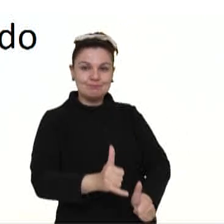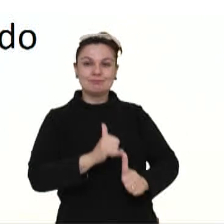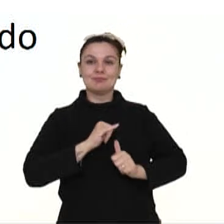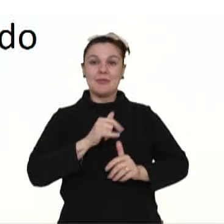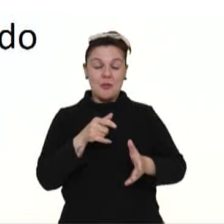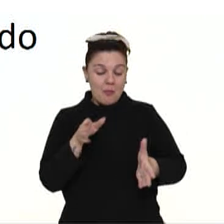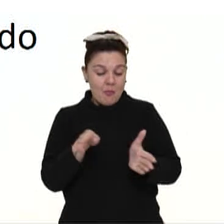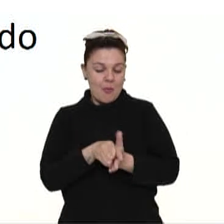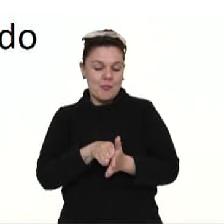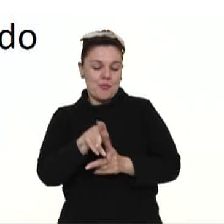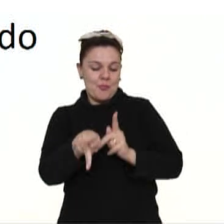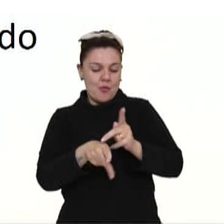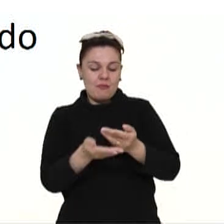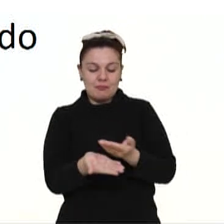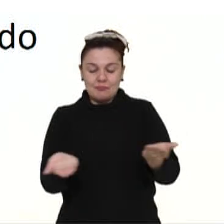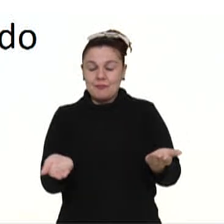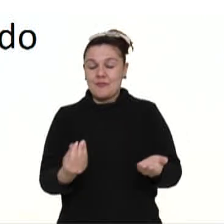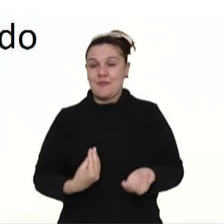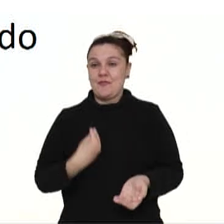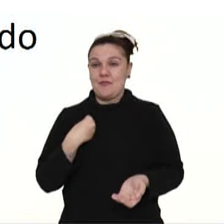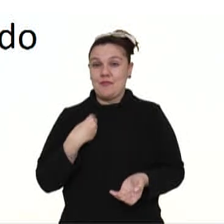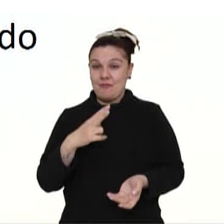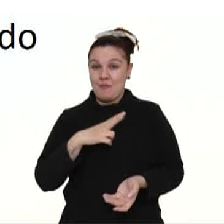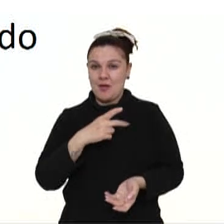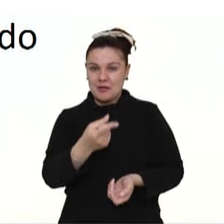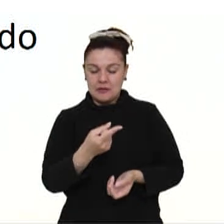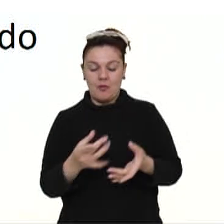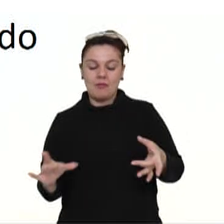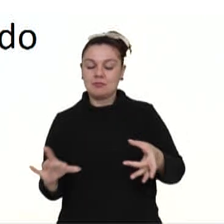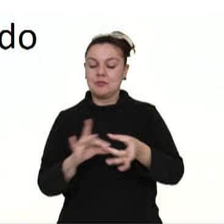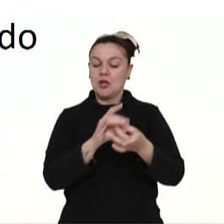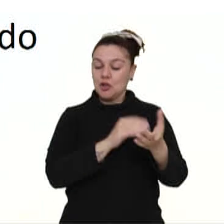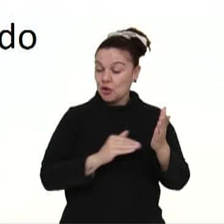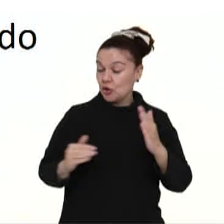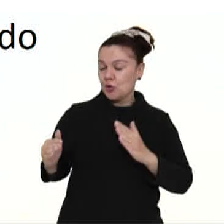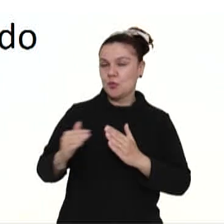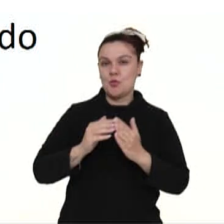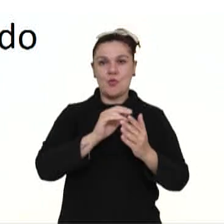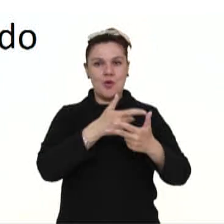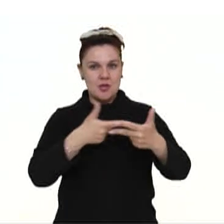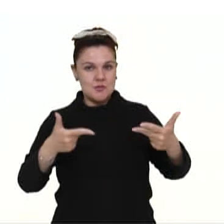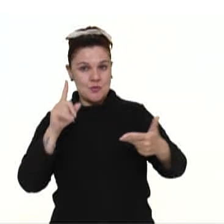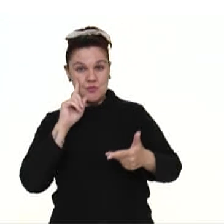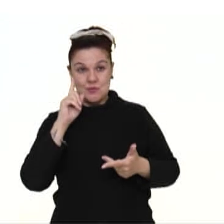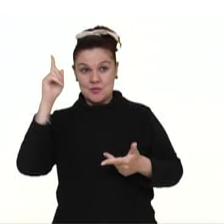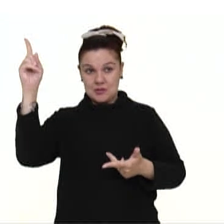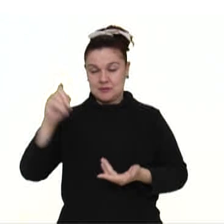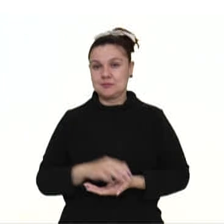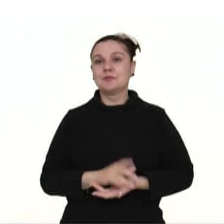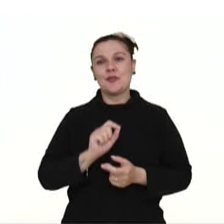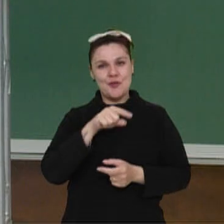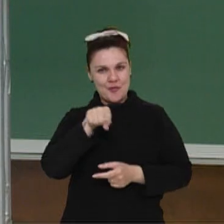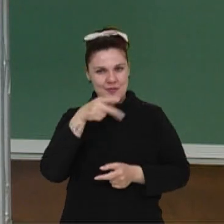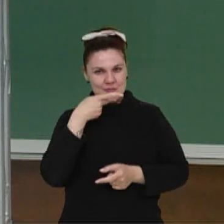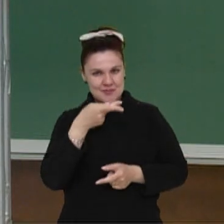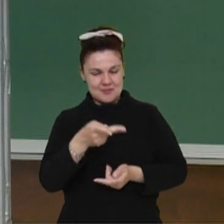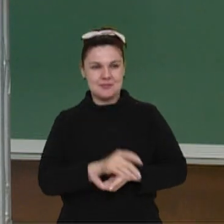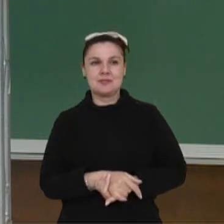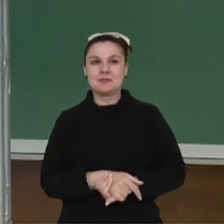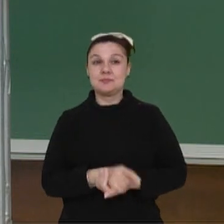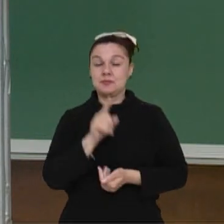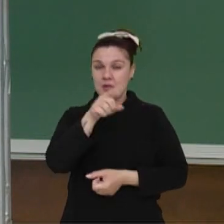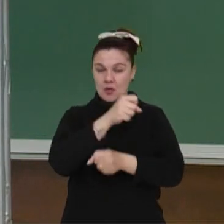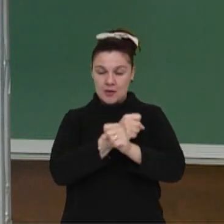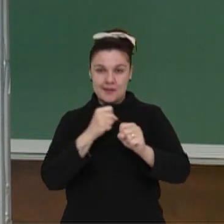vivem. Assim, o trabalho é integrado às outras atividades do dia. Isso que eu disse para vocês.